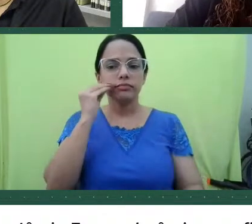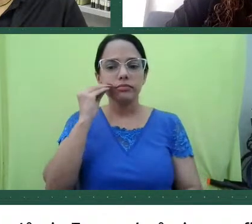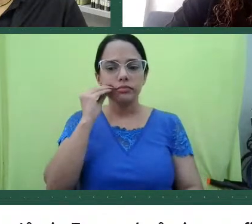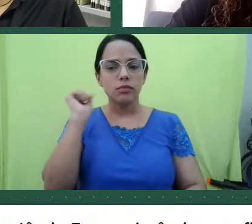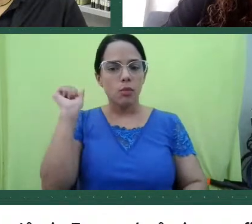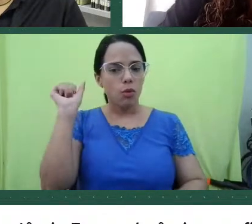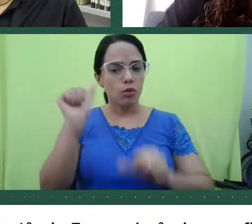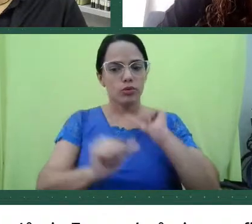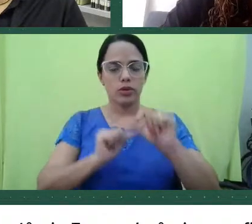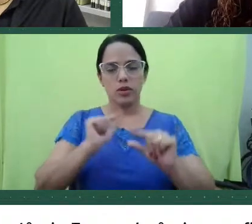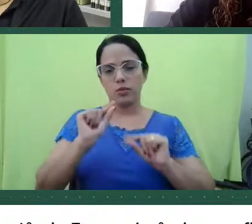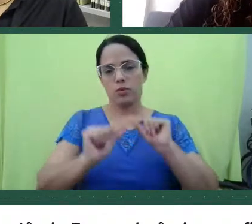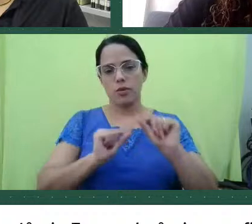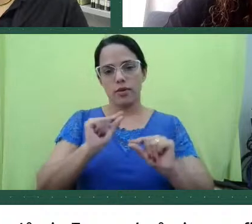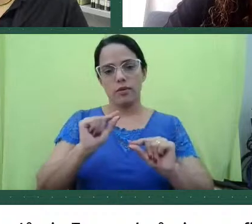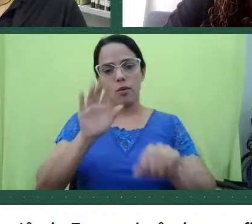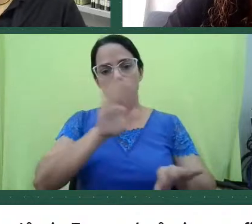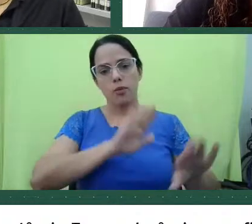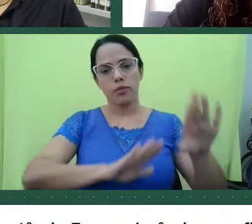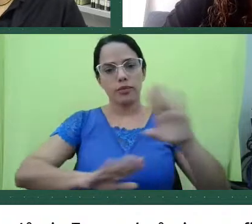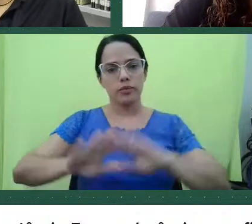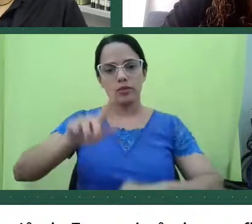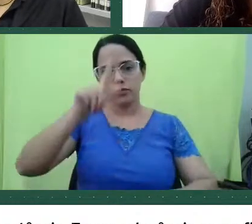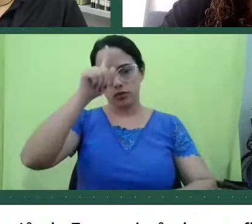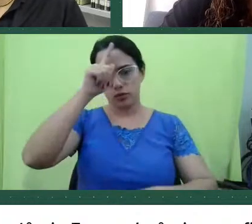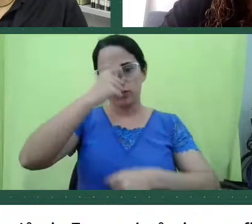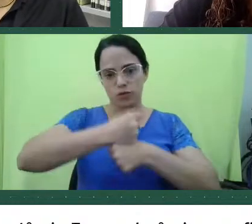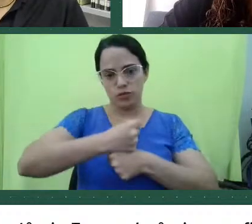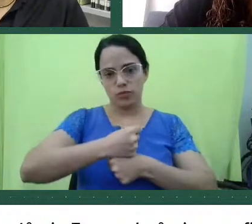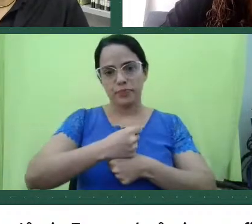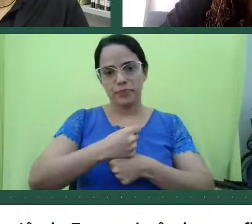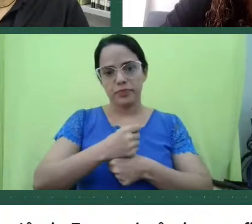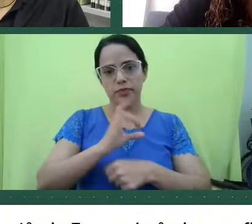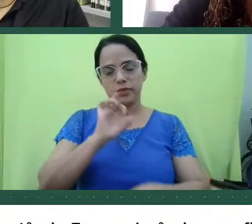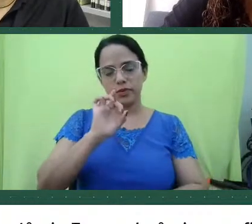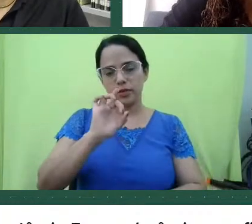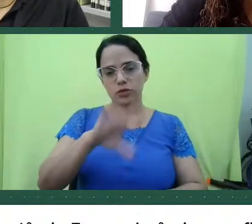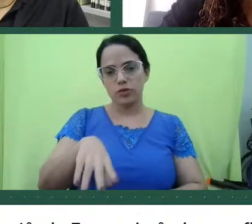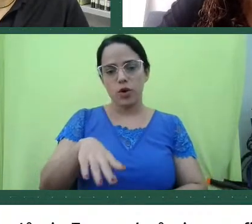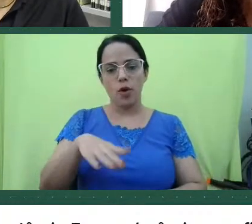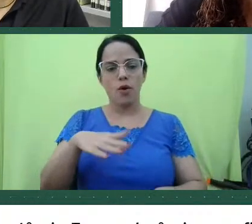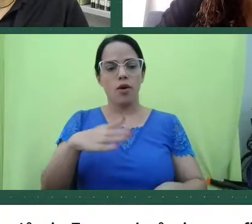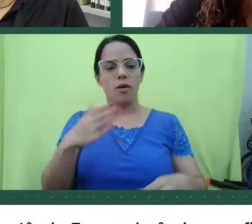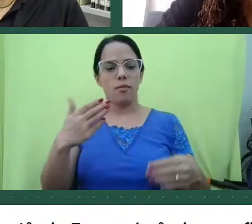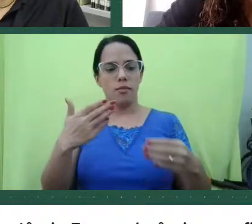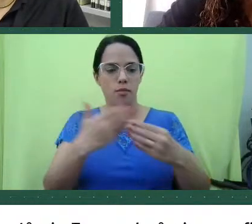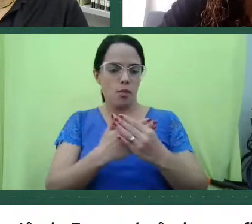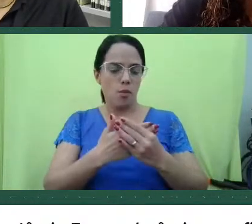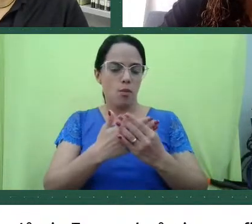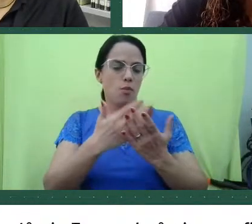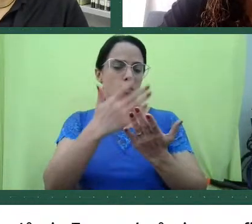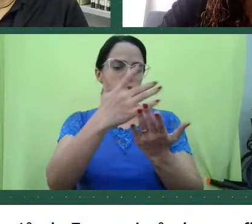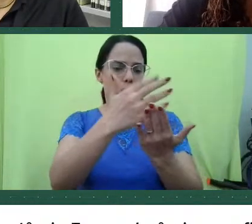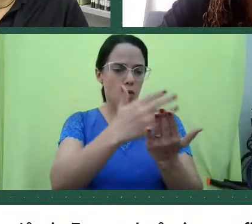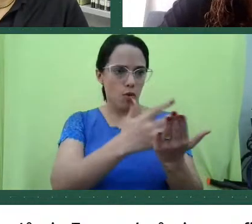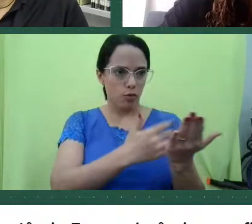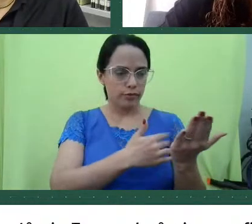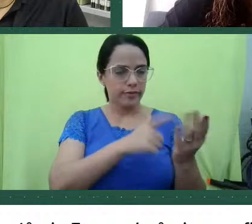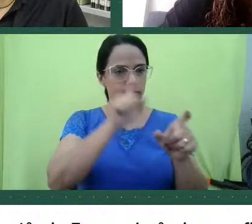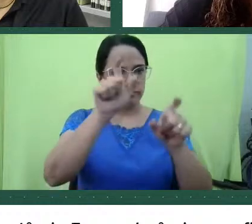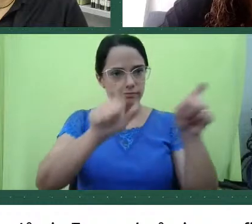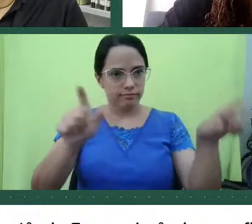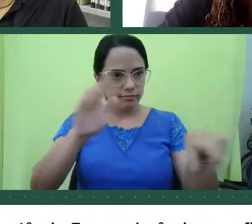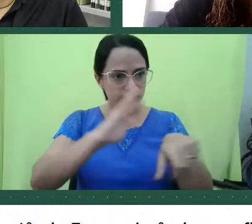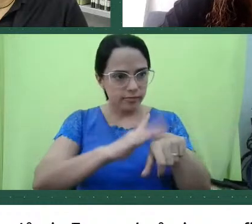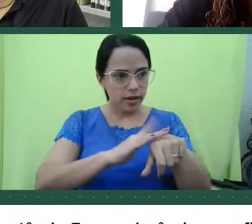busca cuidar da gestão, não só dos prontuários, mas dos demais documentos. Então,